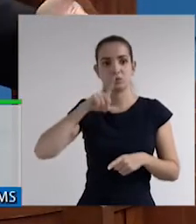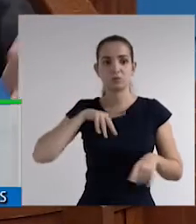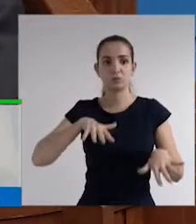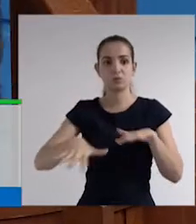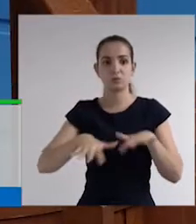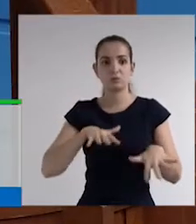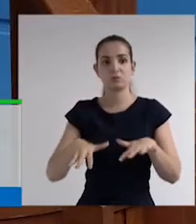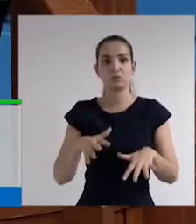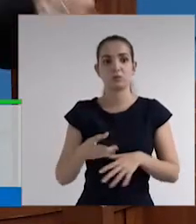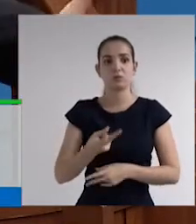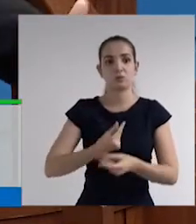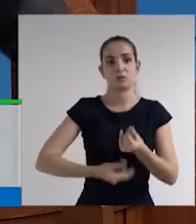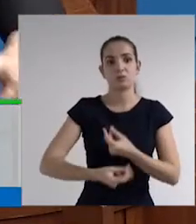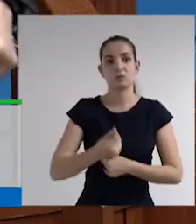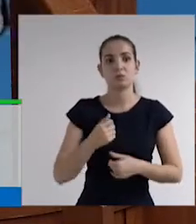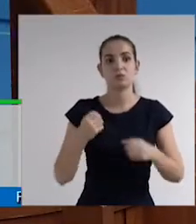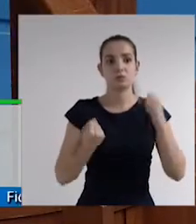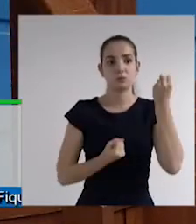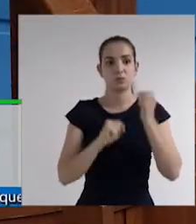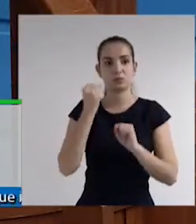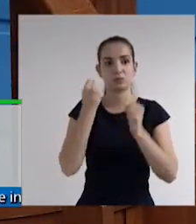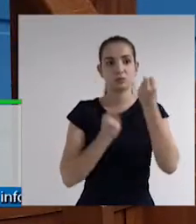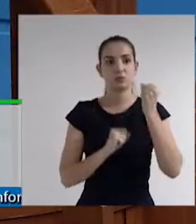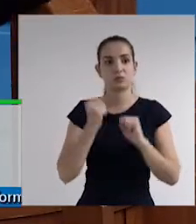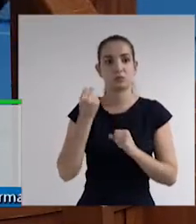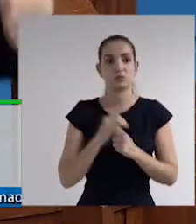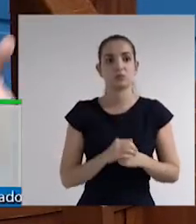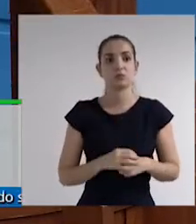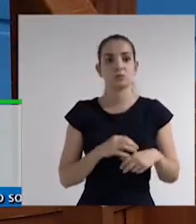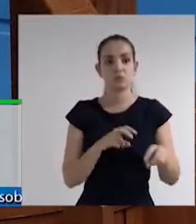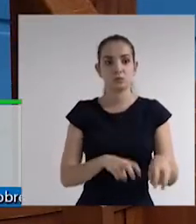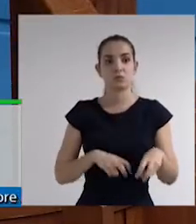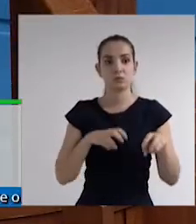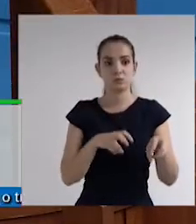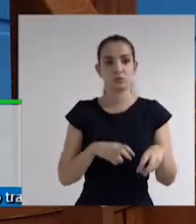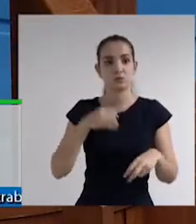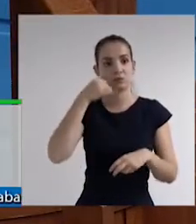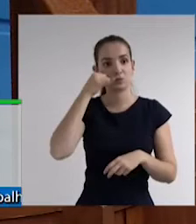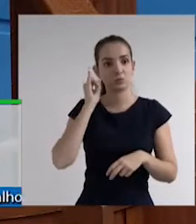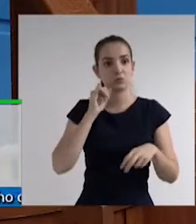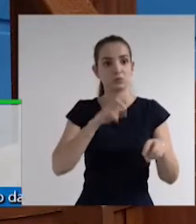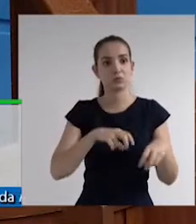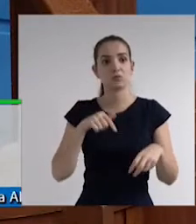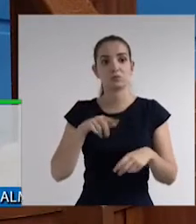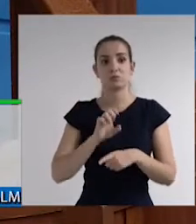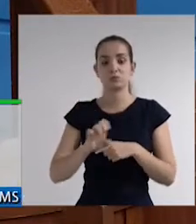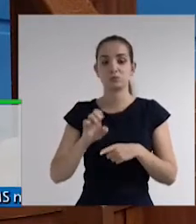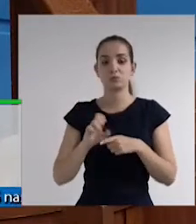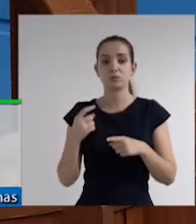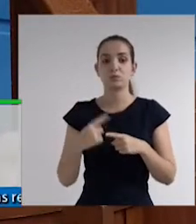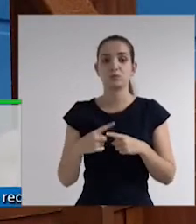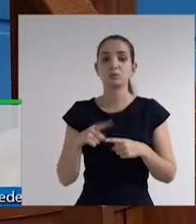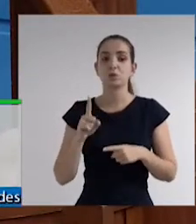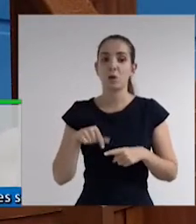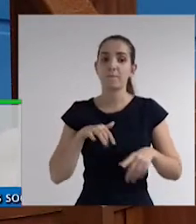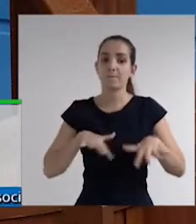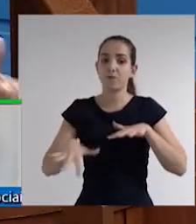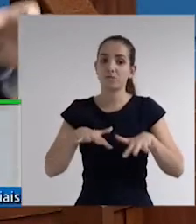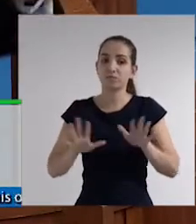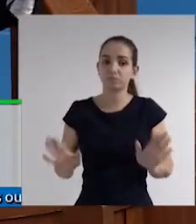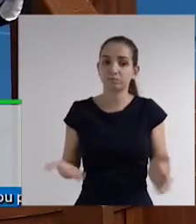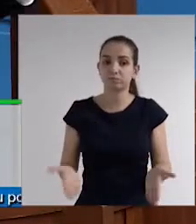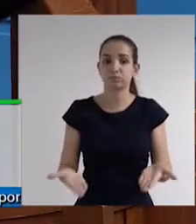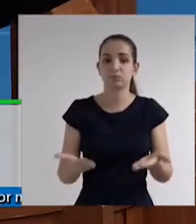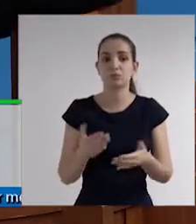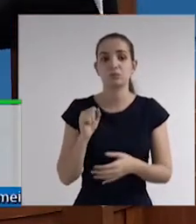movimento do comércio, com o movimento da indústria, com o movimento da agricultura e pecuária do nosso estado, porque esses são os motores. Se não